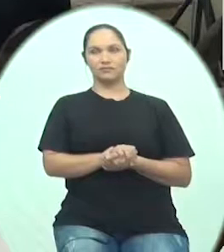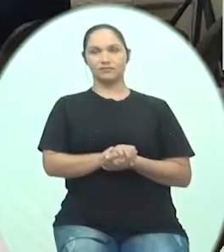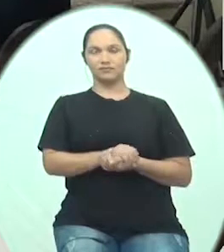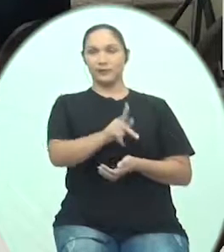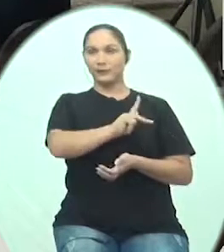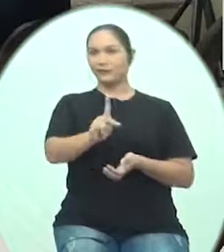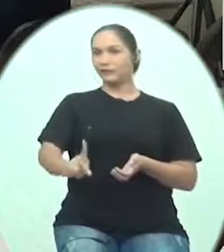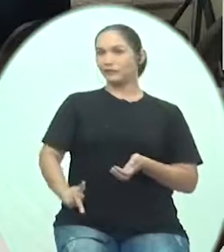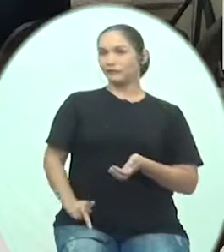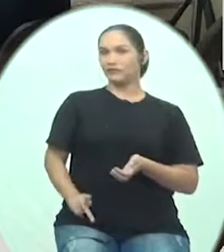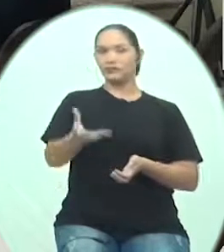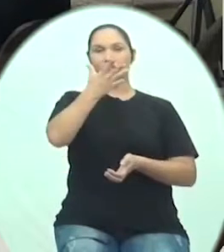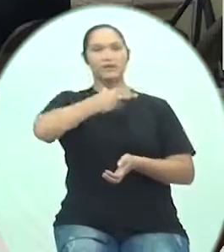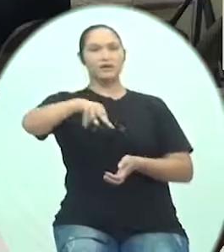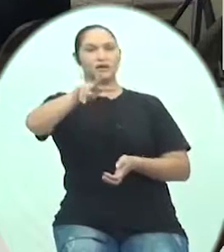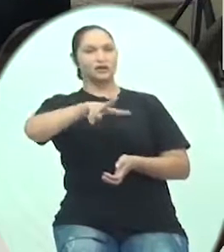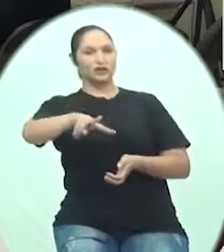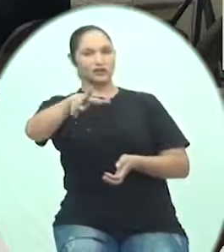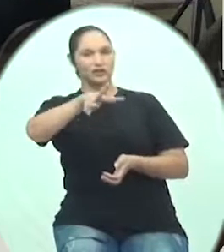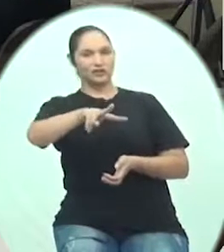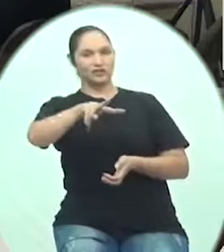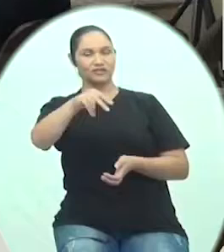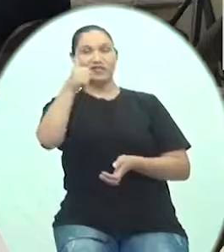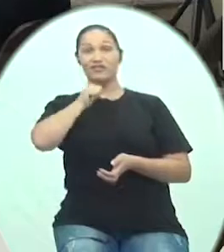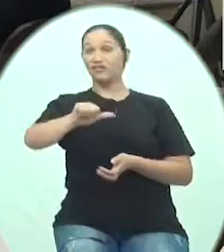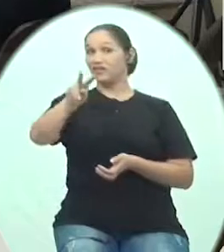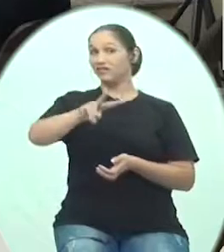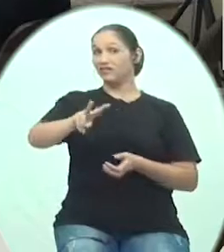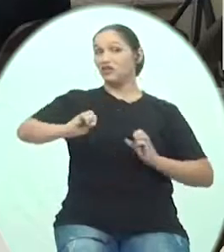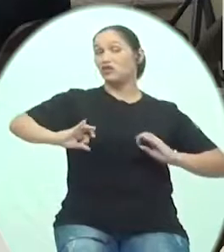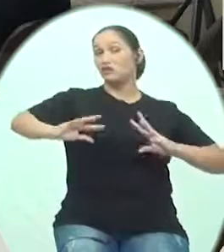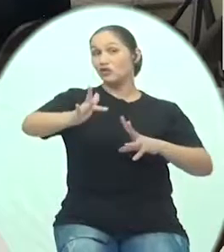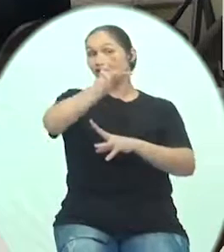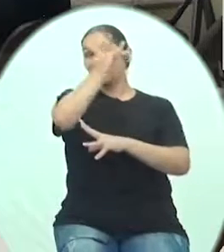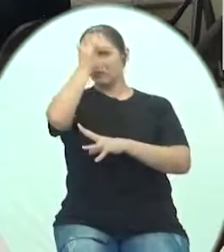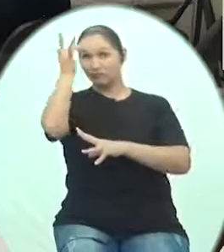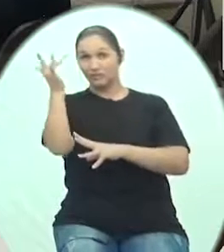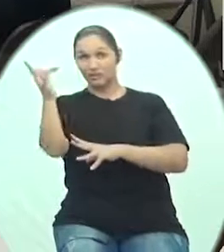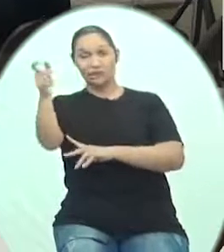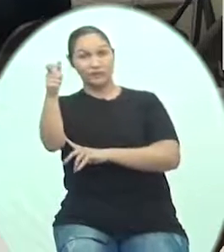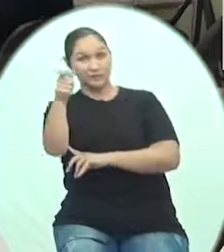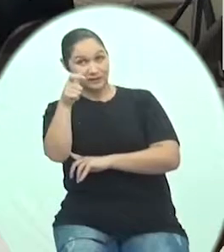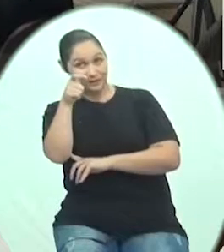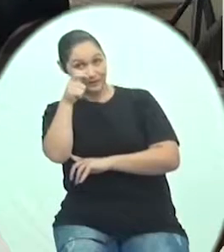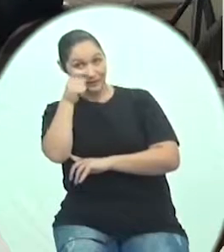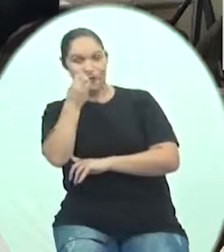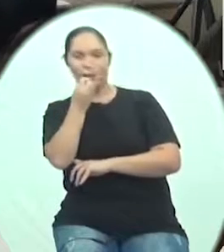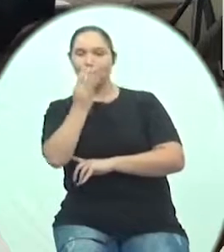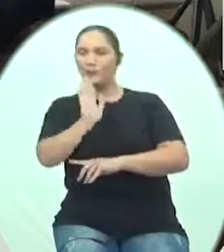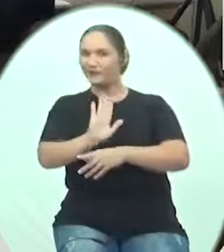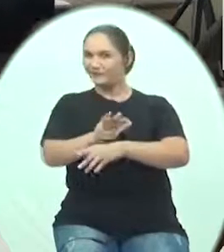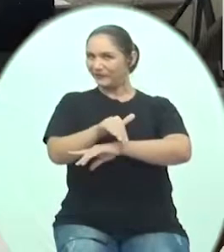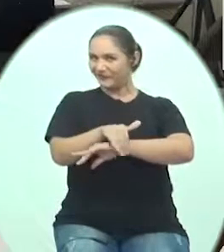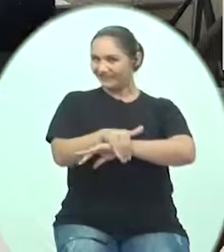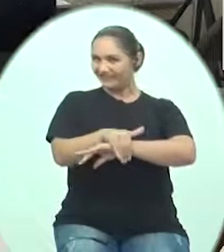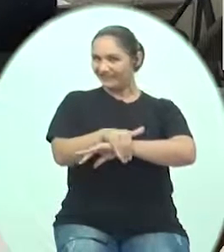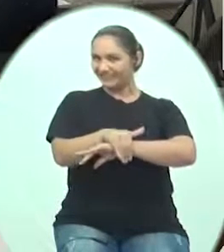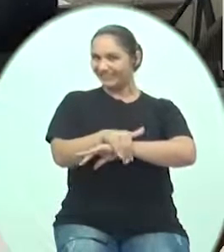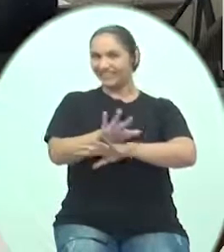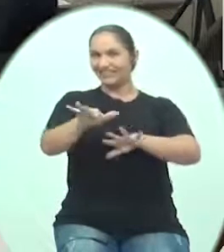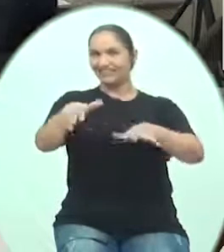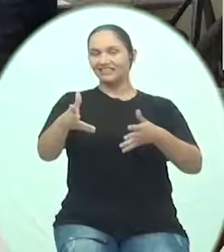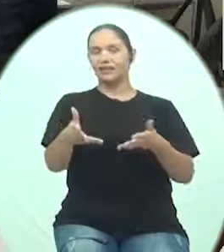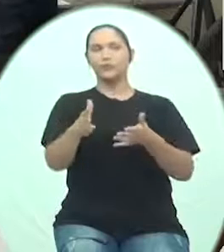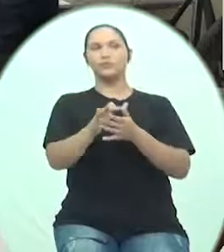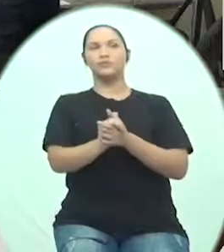senhor presidente senhores vereadores vereadoras o público que nos assiste meu cordial Boa noite eh vou seguir